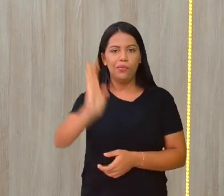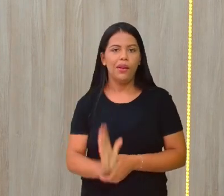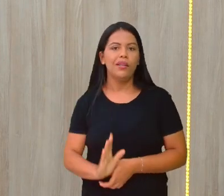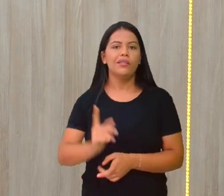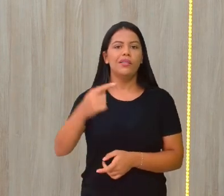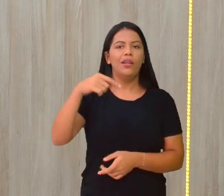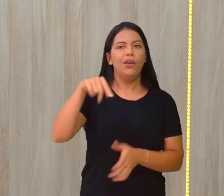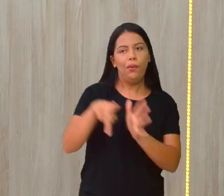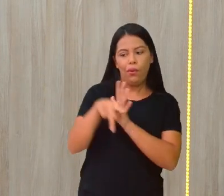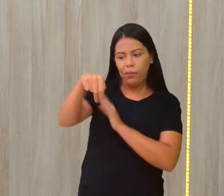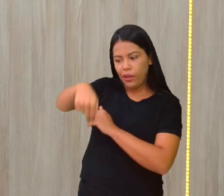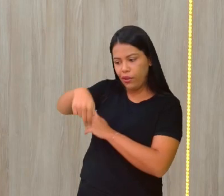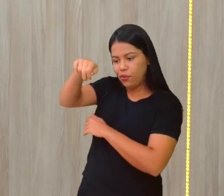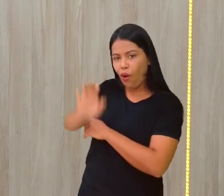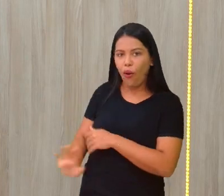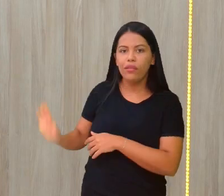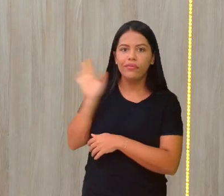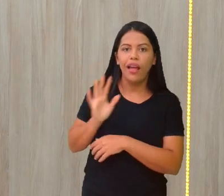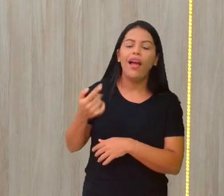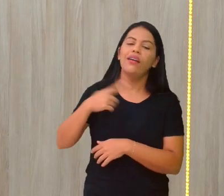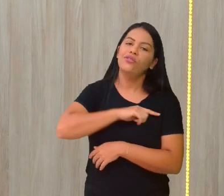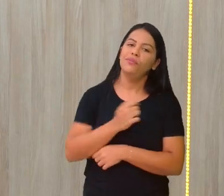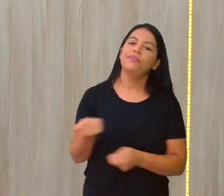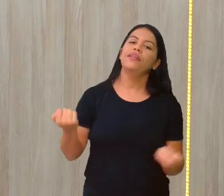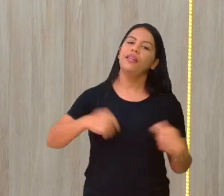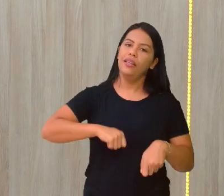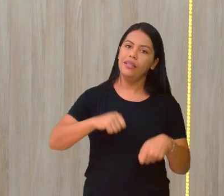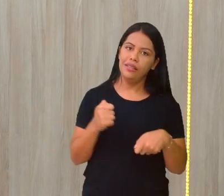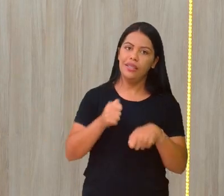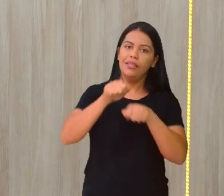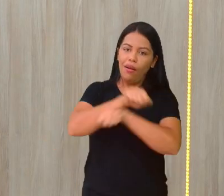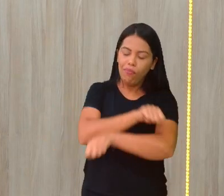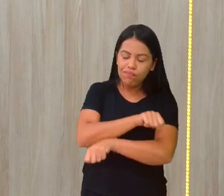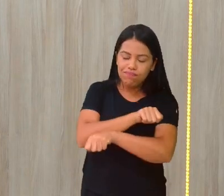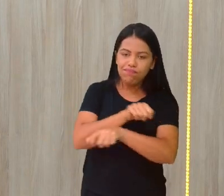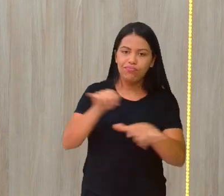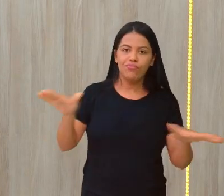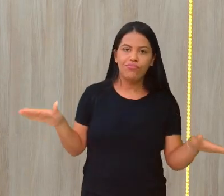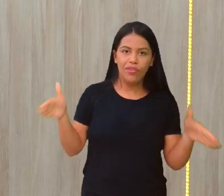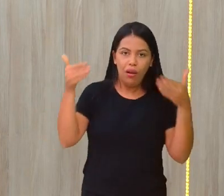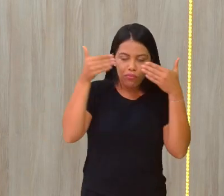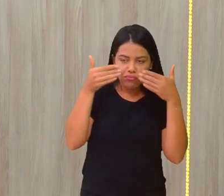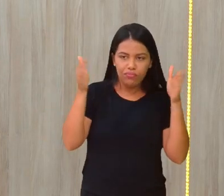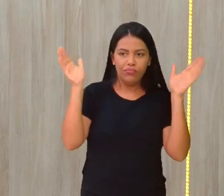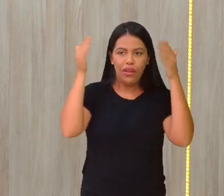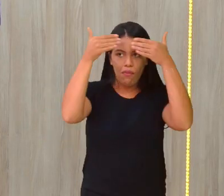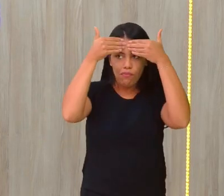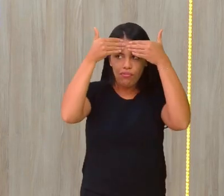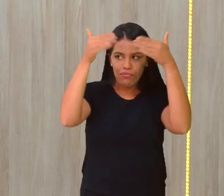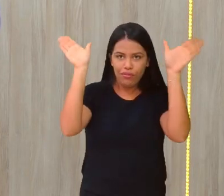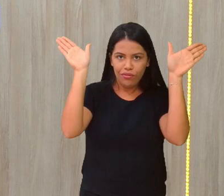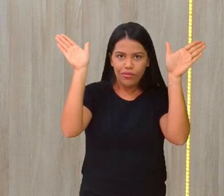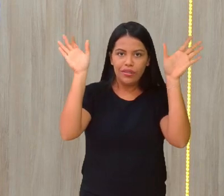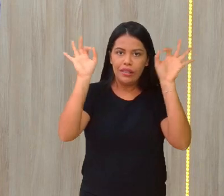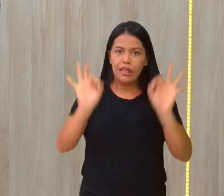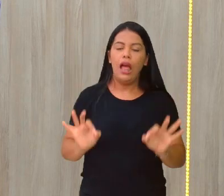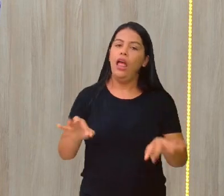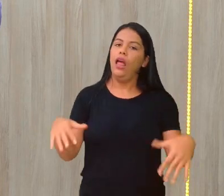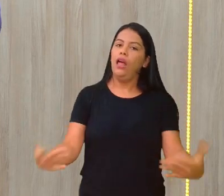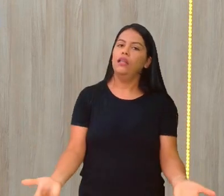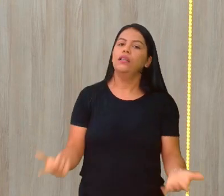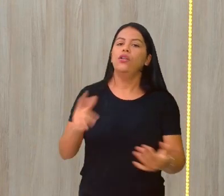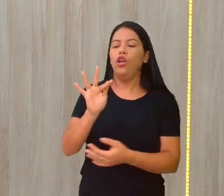aqui nordestinos, a gente precisa ampliar mais os nossos horizontes. Folguedos,